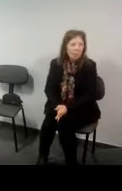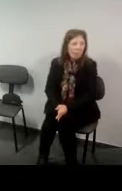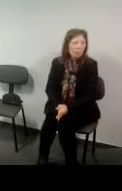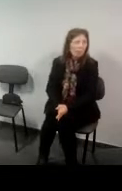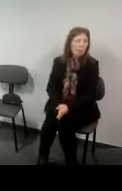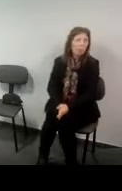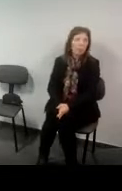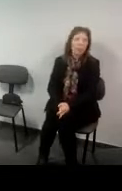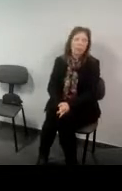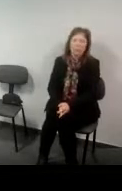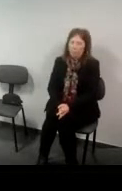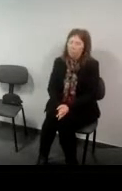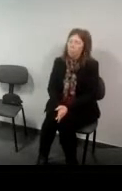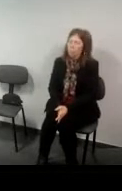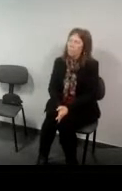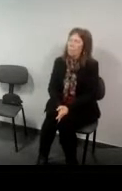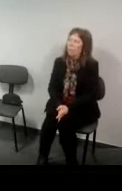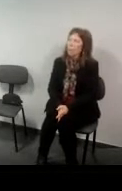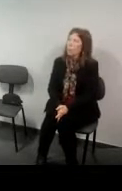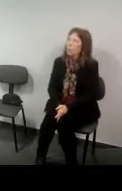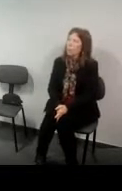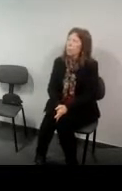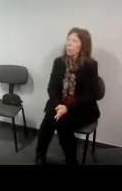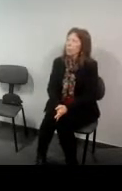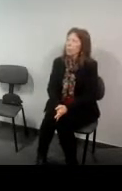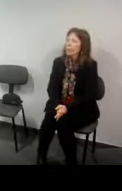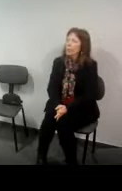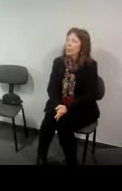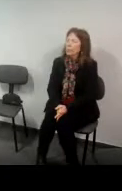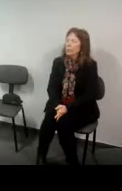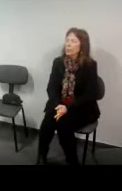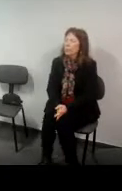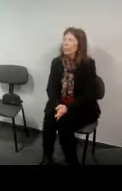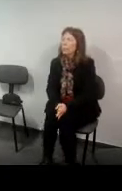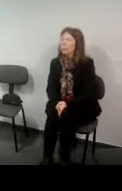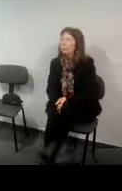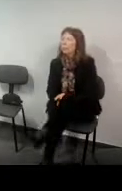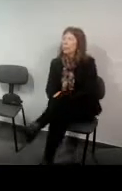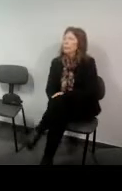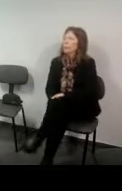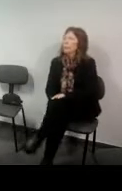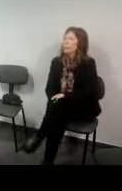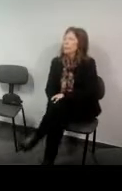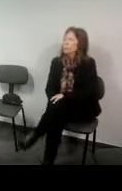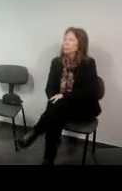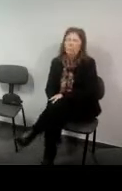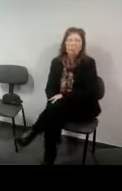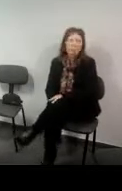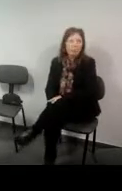ele fez a distância e resolveu. Então, aqui é bem importante essa questão da baixa imunidade. E só uma